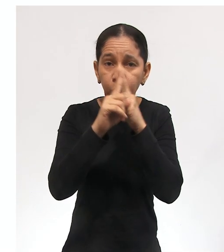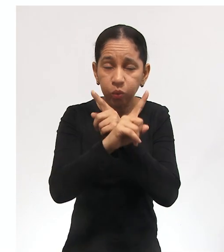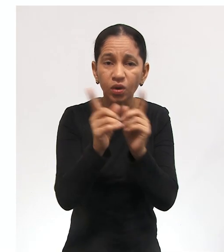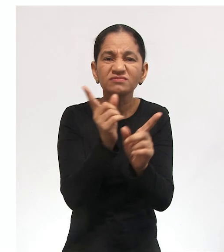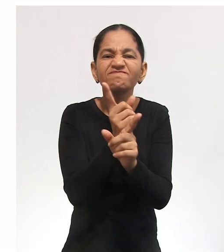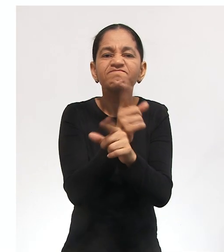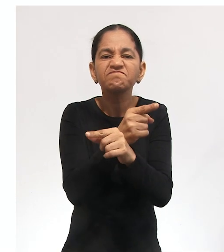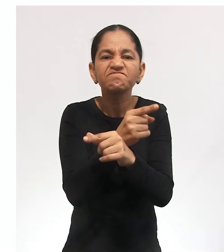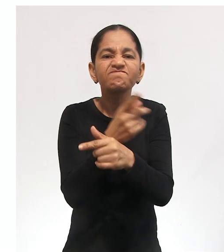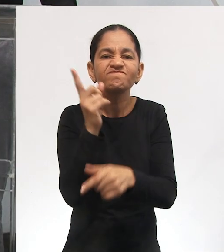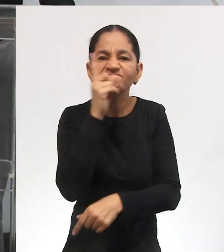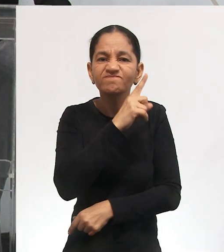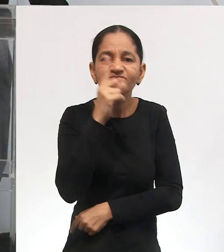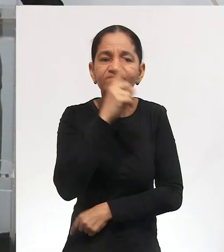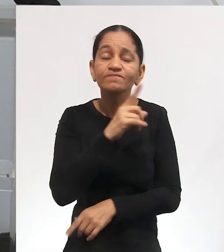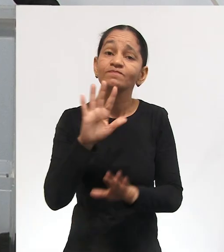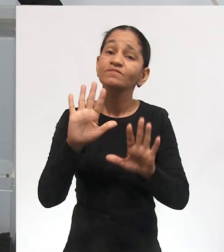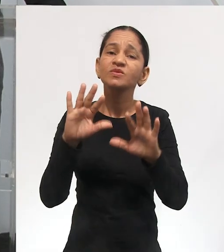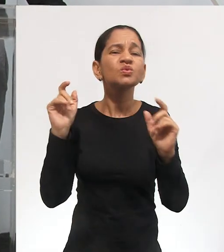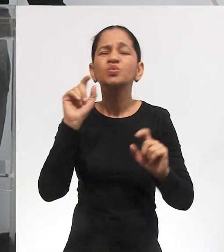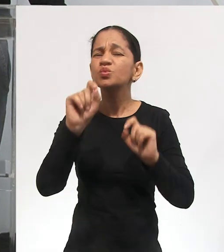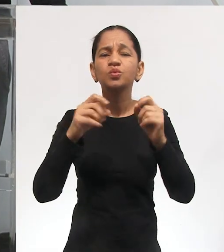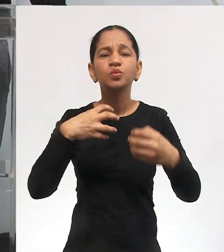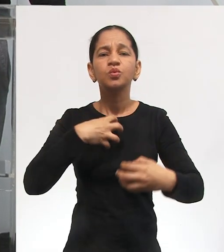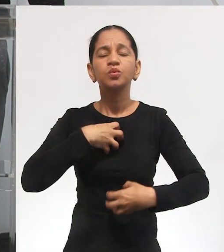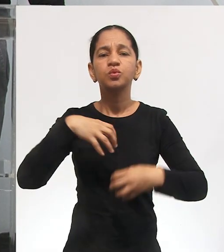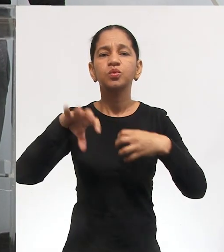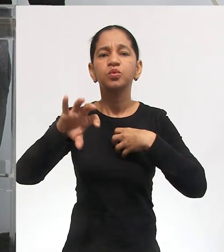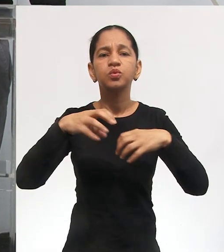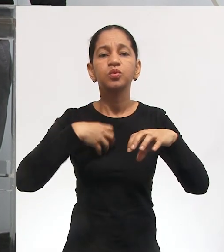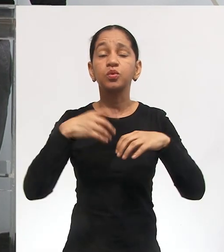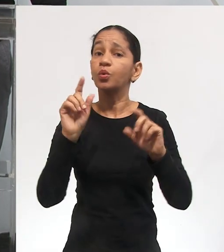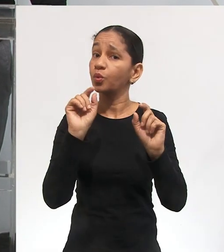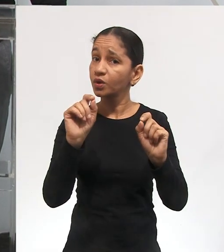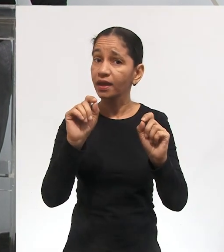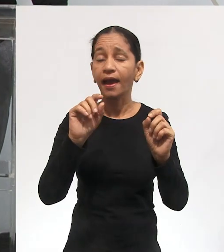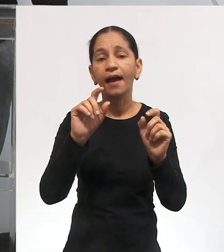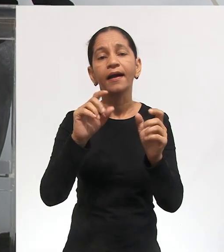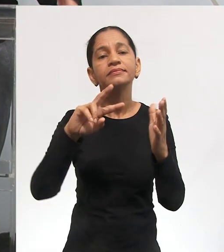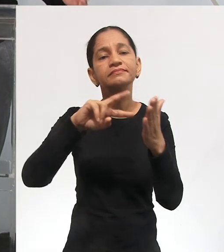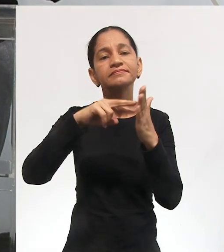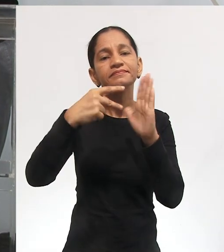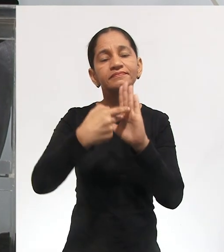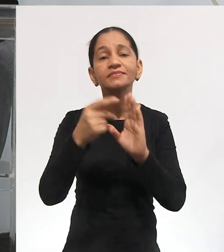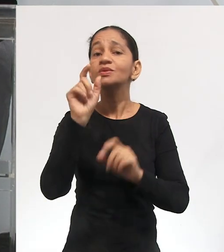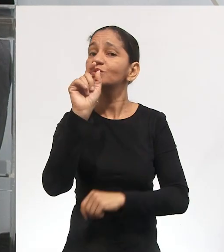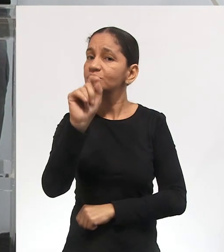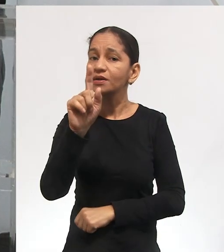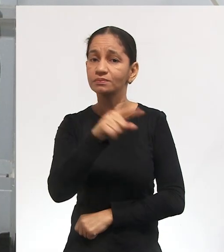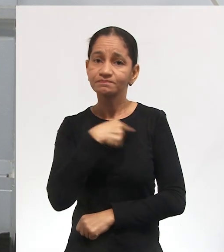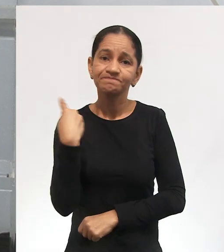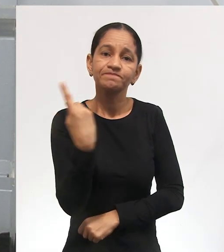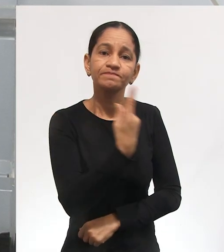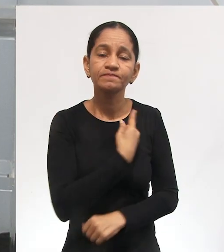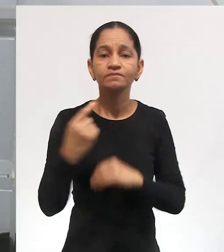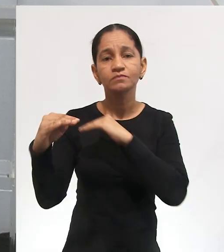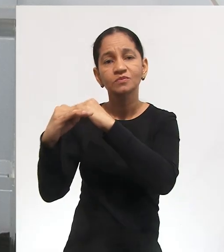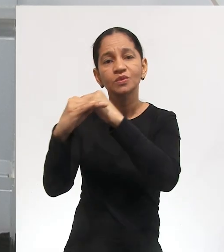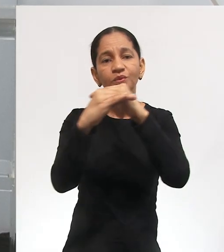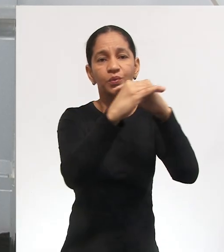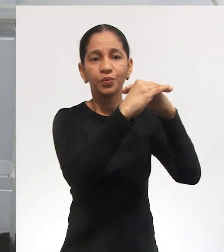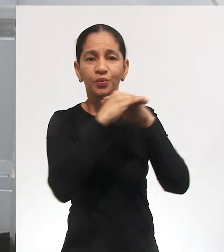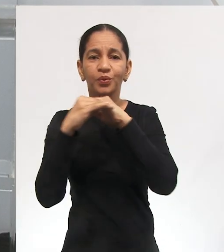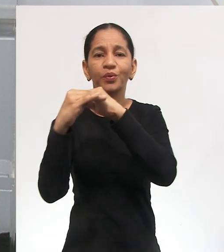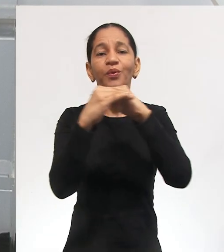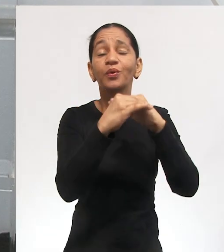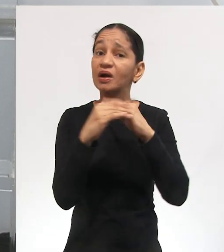responsável solidário. Professor, o que significa ser responsável solidário? Significa que todo mundo é